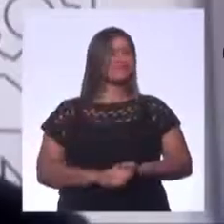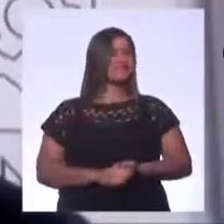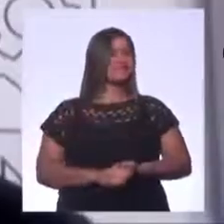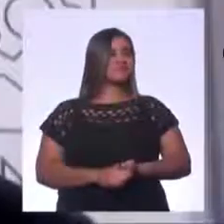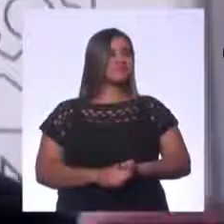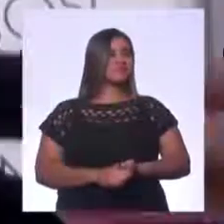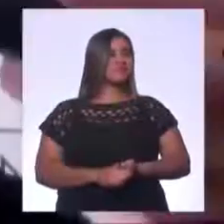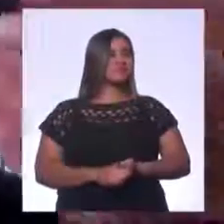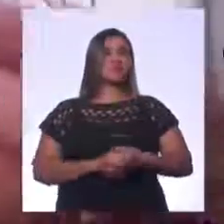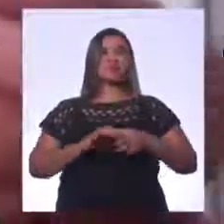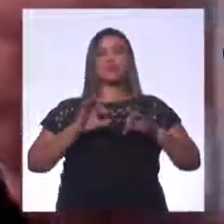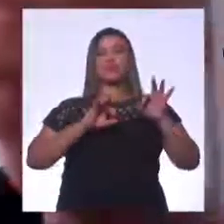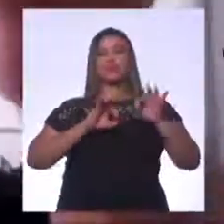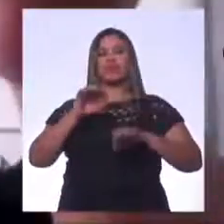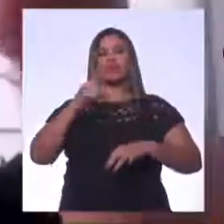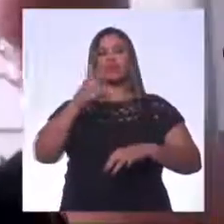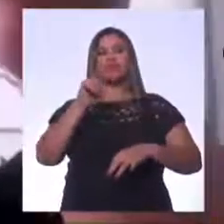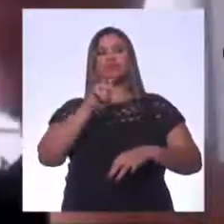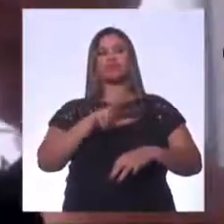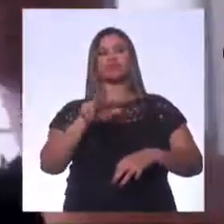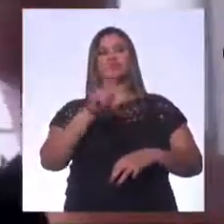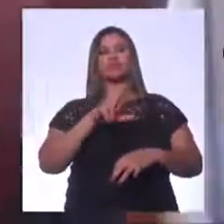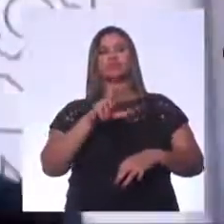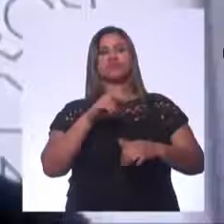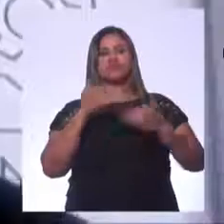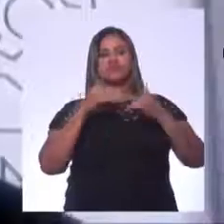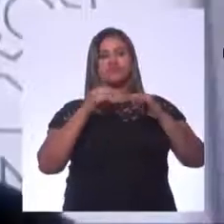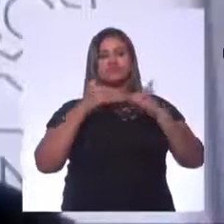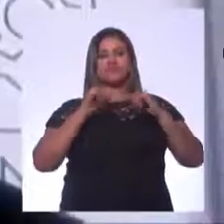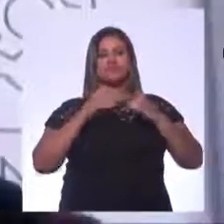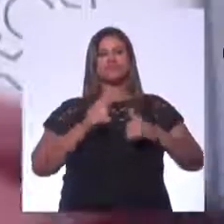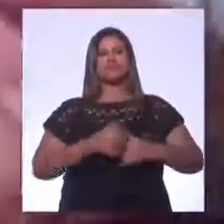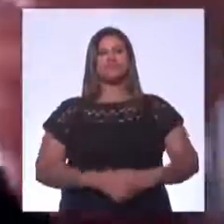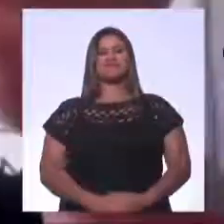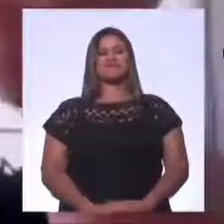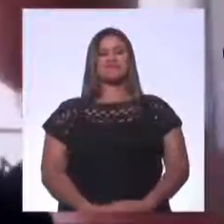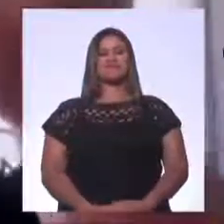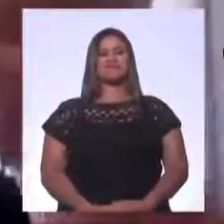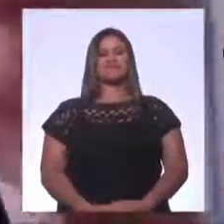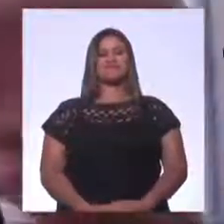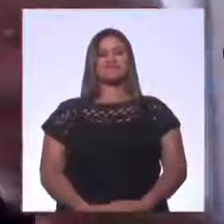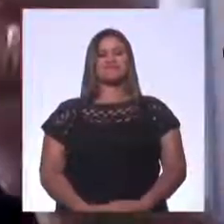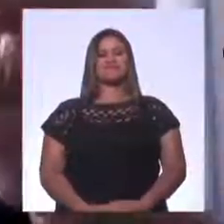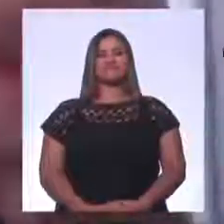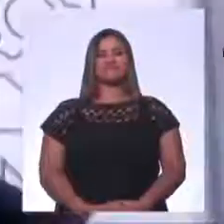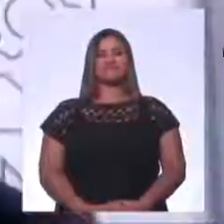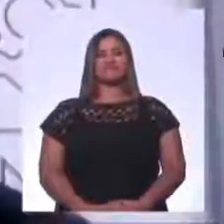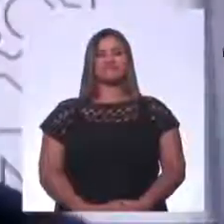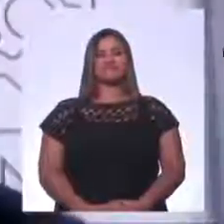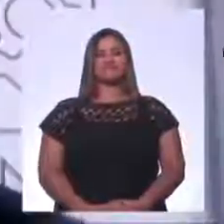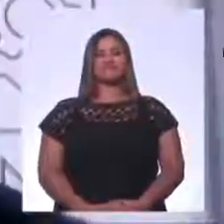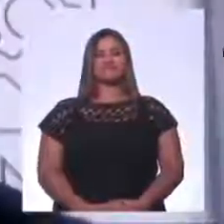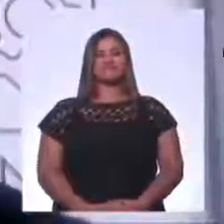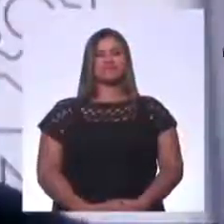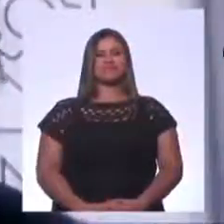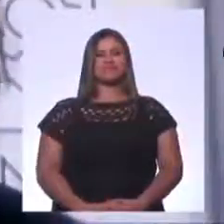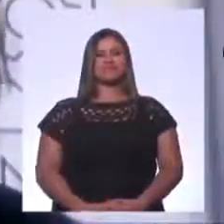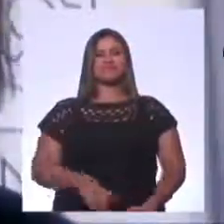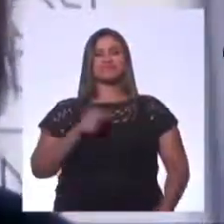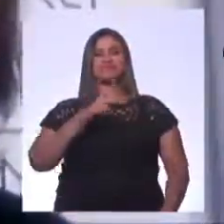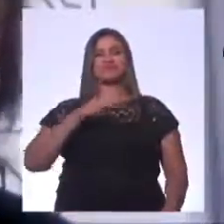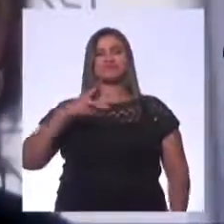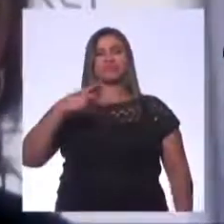outro projeto que também utilizou o circuito elétrico, deixa eu pegar aqui. O professor Paulo